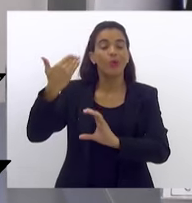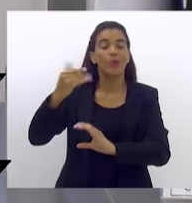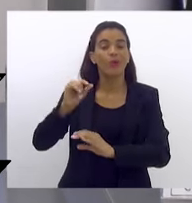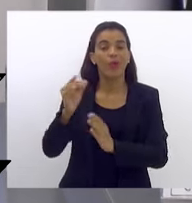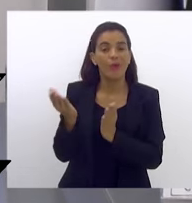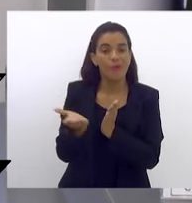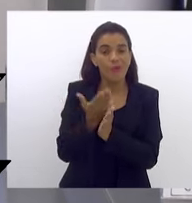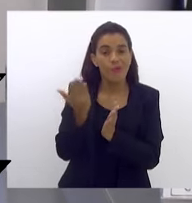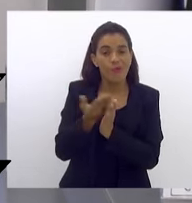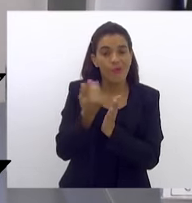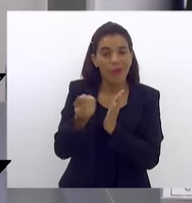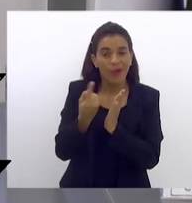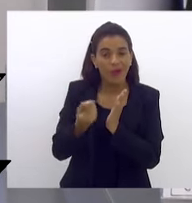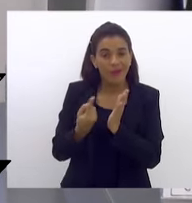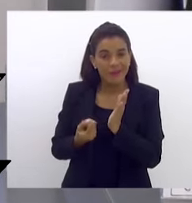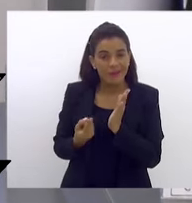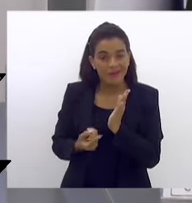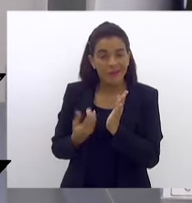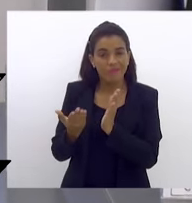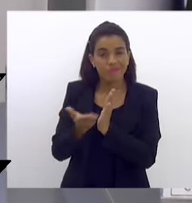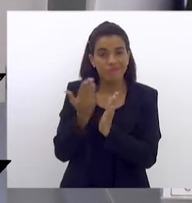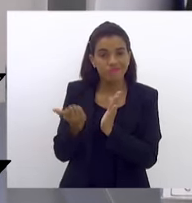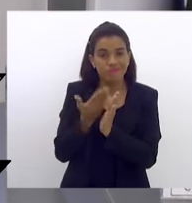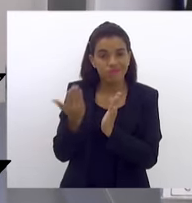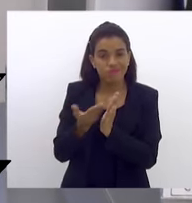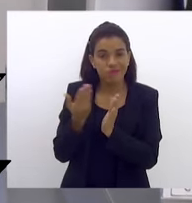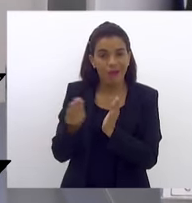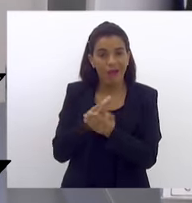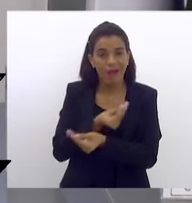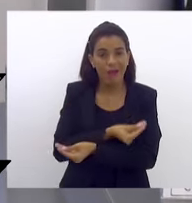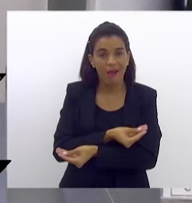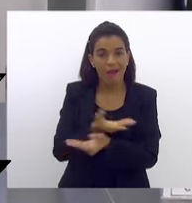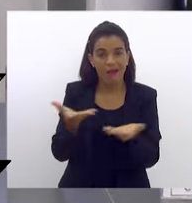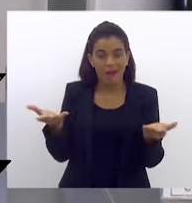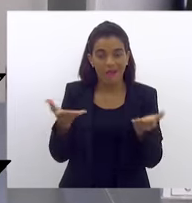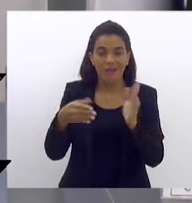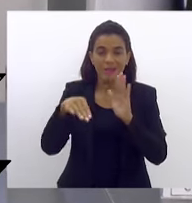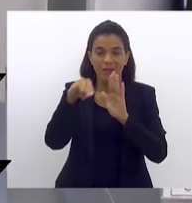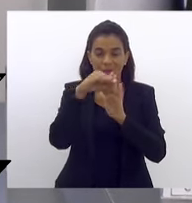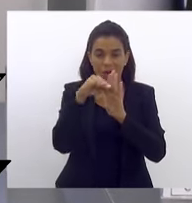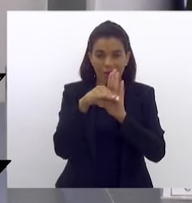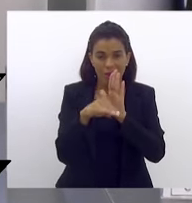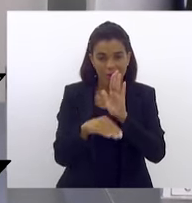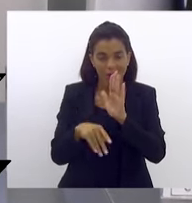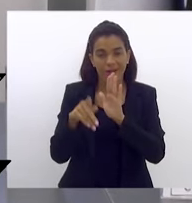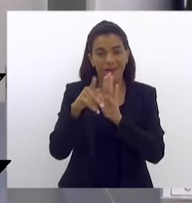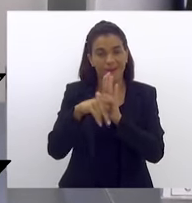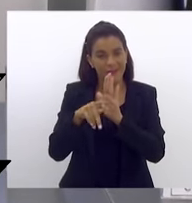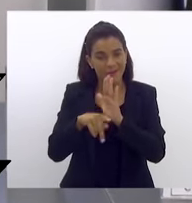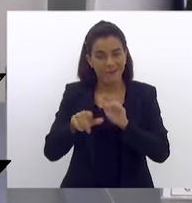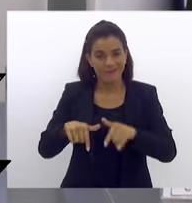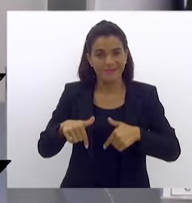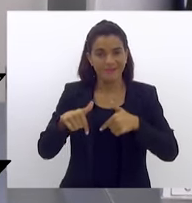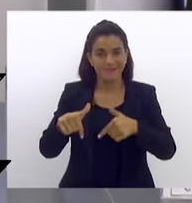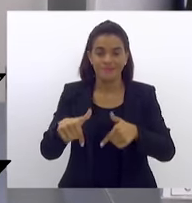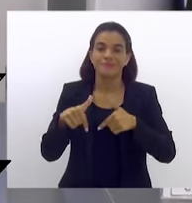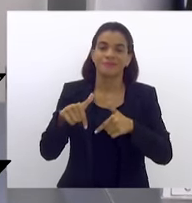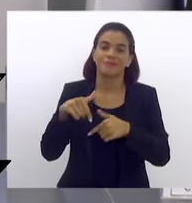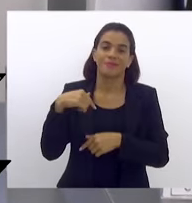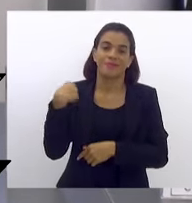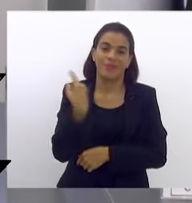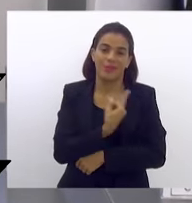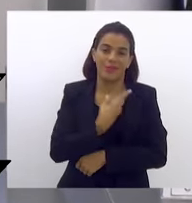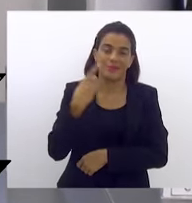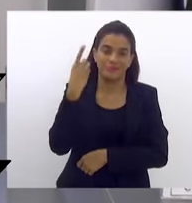Ministérios e tal um caderno de ofertando alguns programas algumas ações que os parlamentares